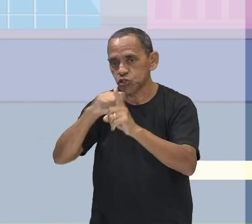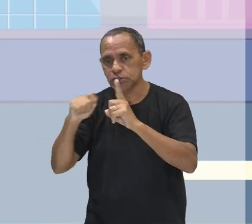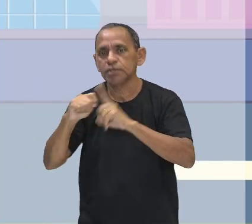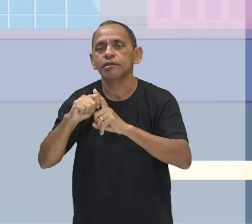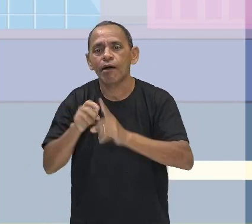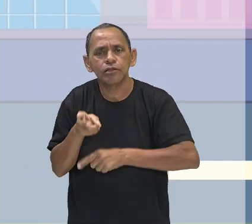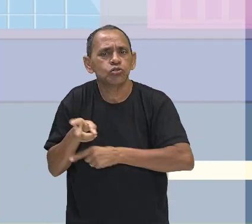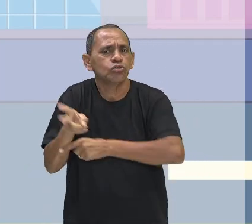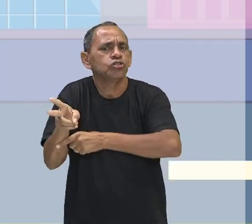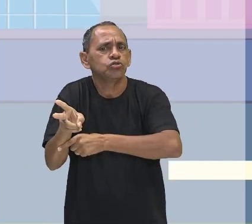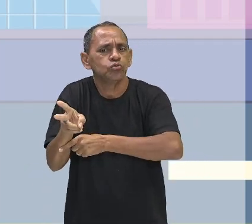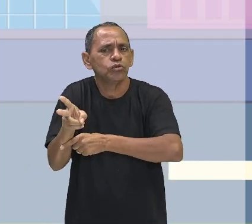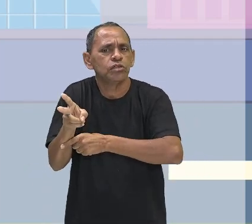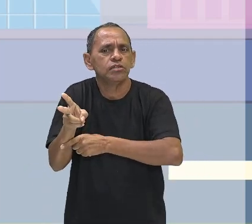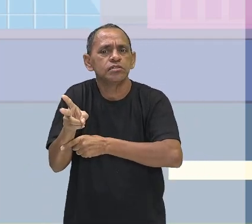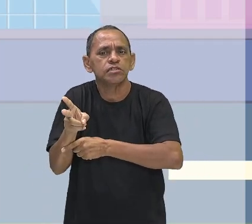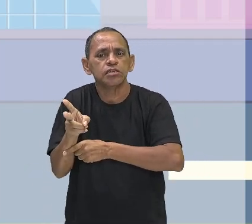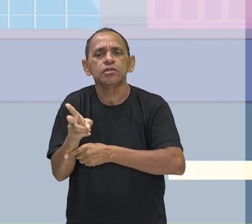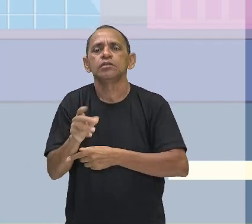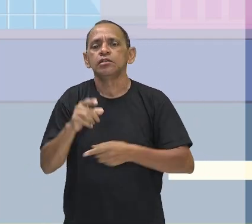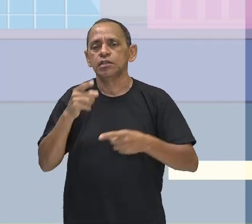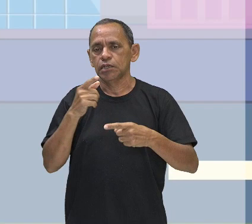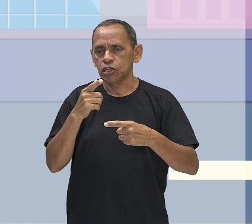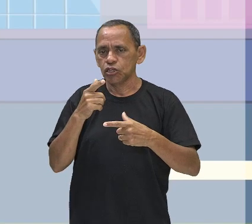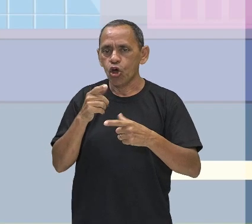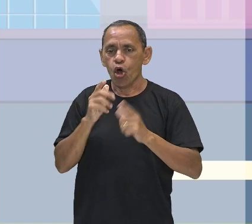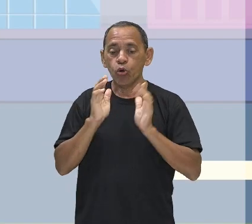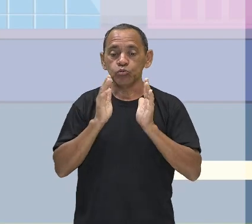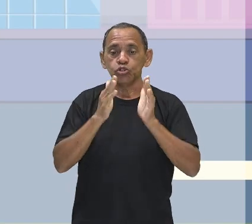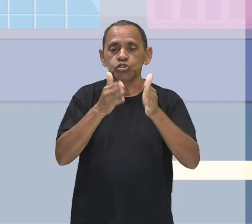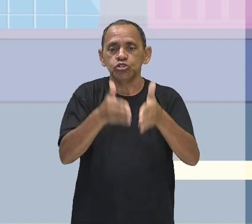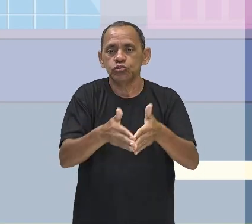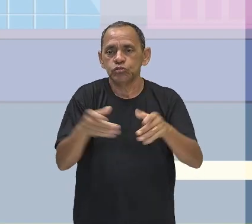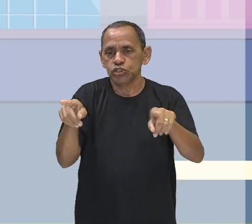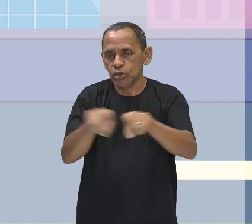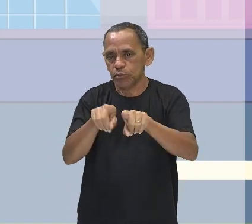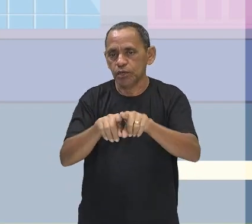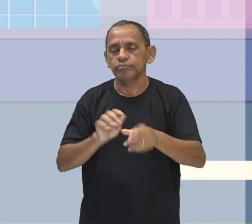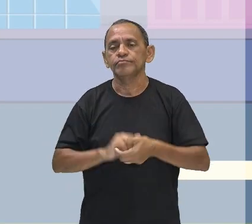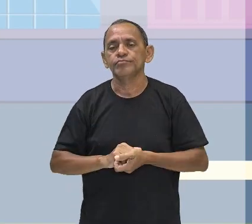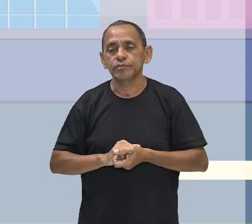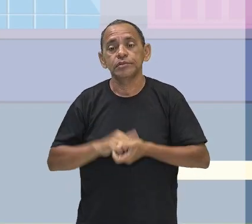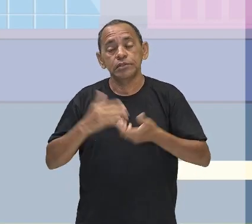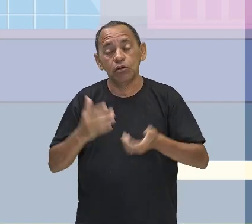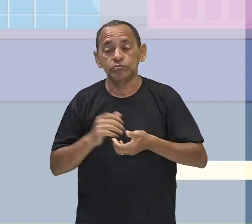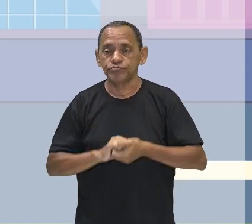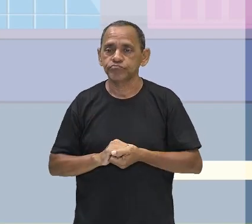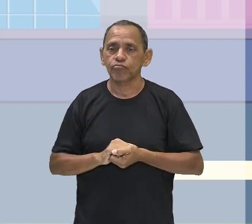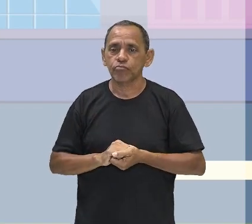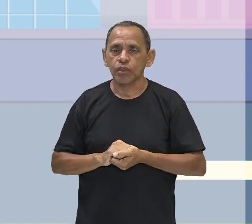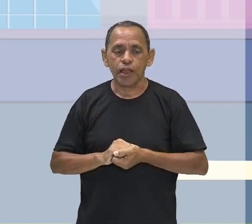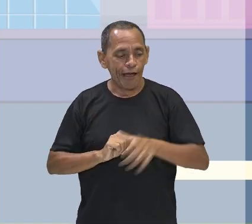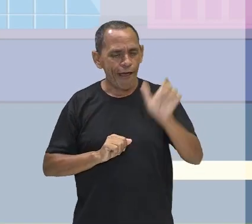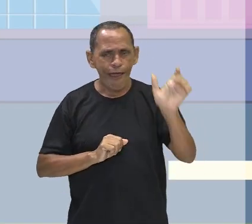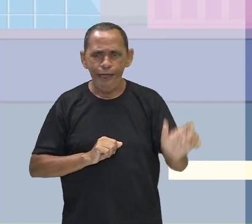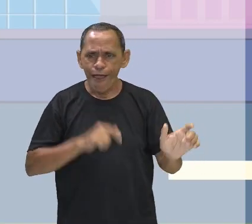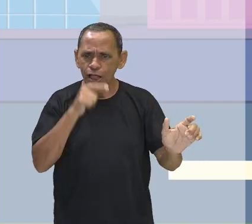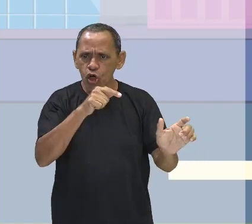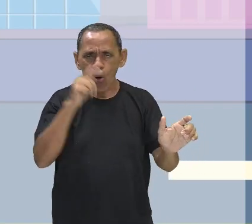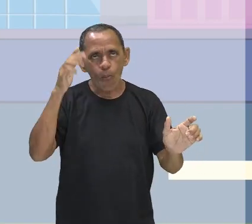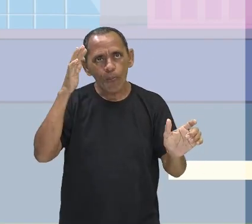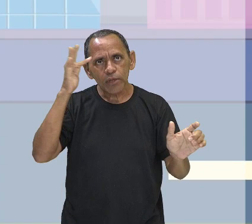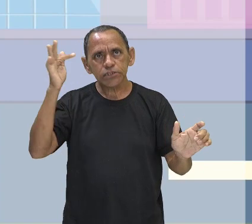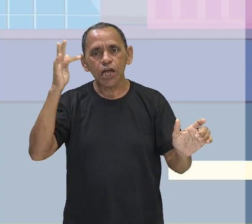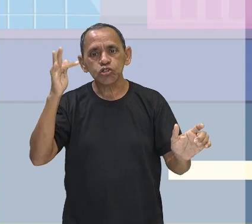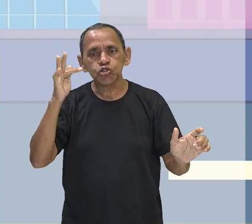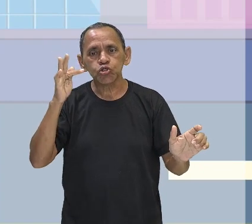constantes e drásticas. Ele, enquanto pensador, disse: não, precisamos entender o que está acontecendo,